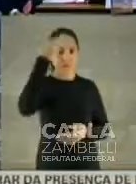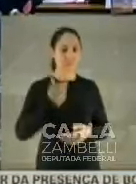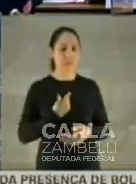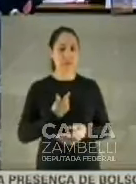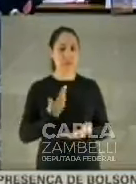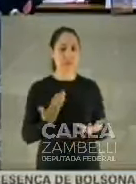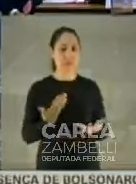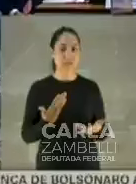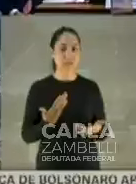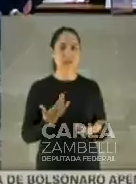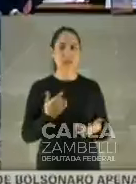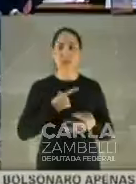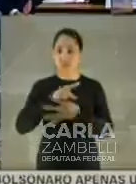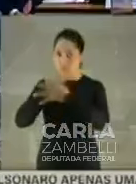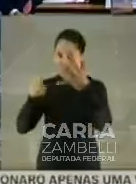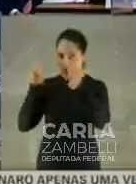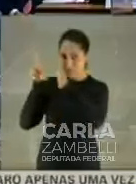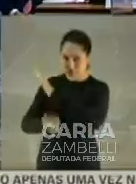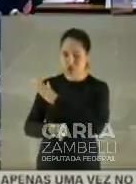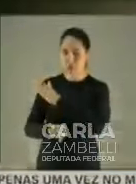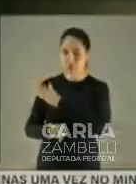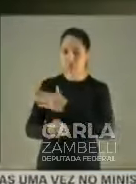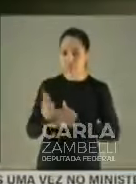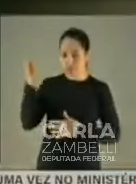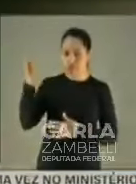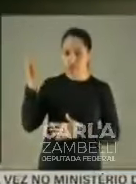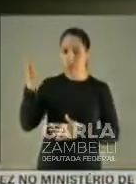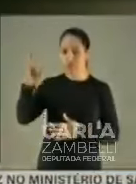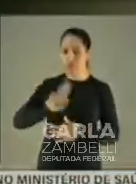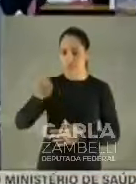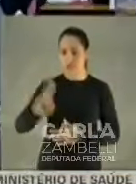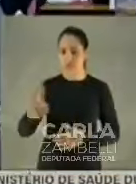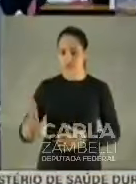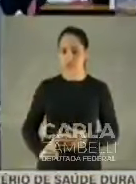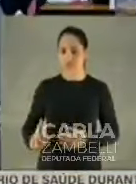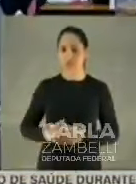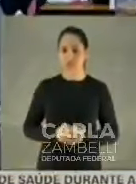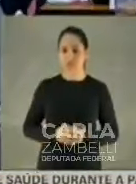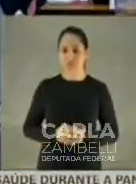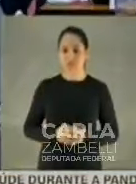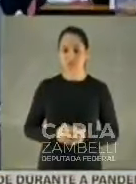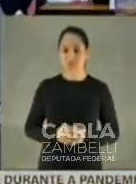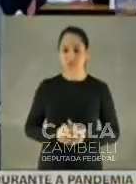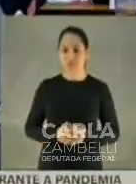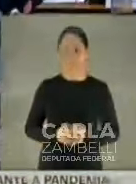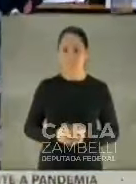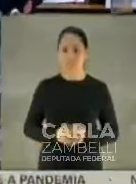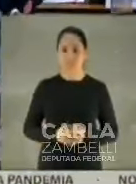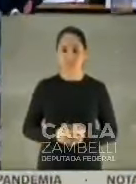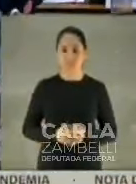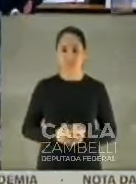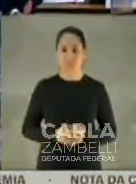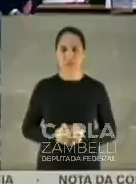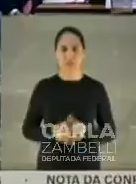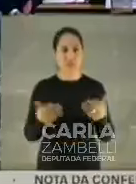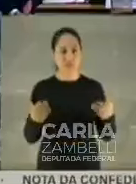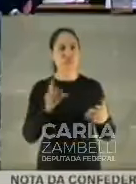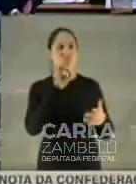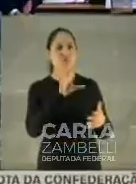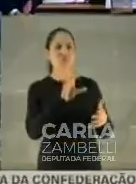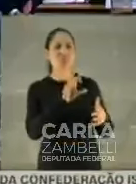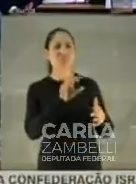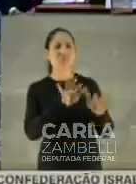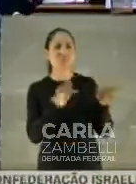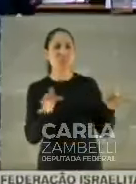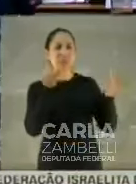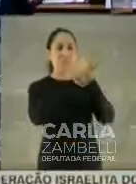Fez um discurso. eu fiz quatro perguntas e a senhora respondeu as quatro Foi, perguntas. só fala, você fala nas minhas perguntas. Não, não, ele só Pois fez não. as quatro perguntas assim, Não,